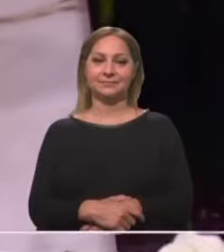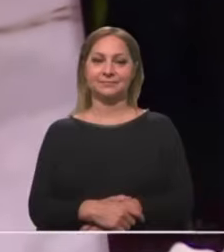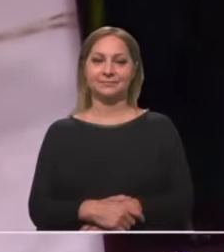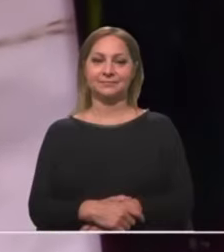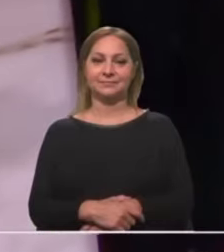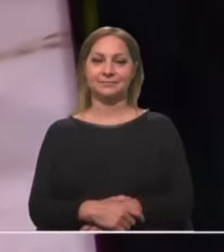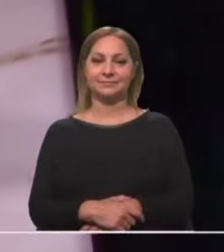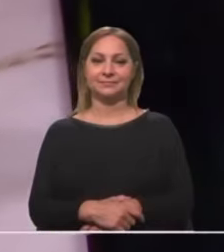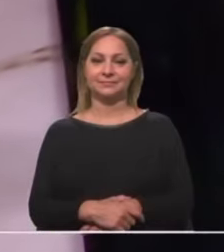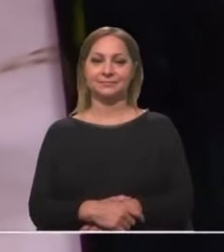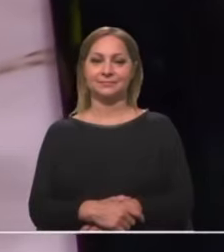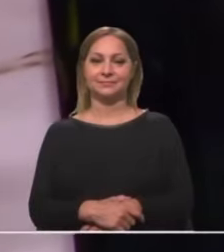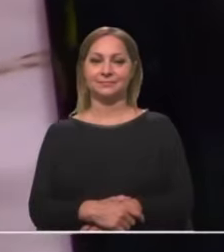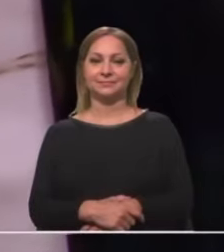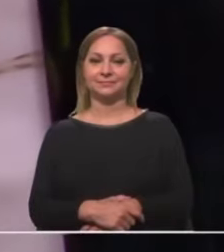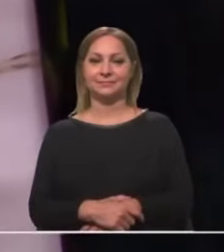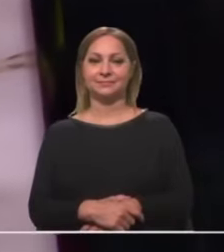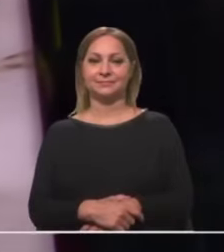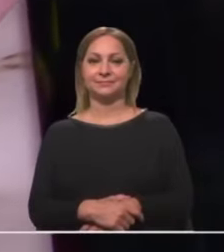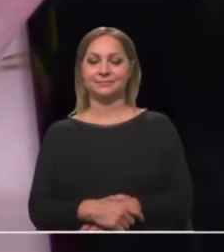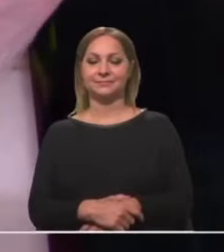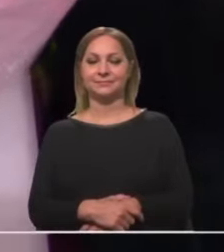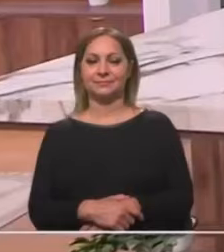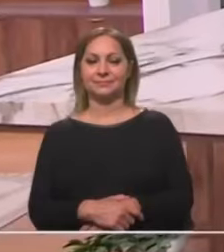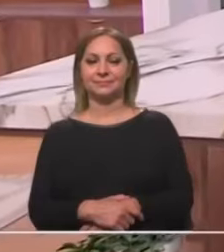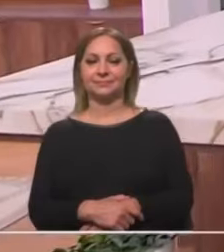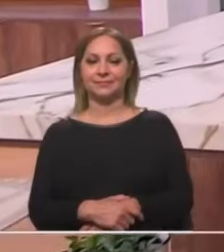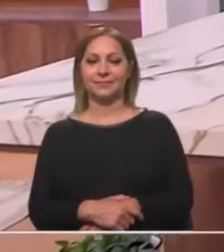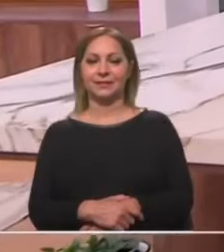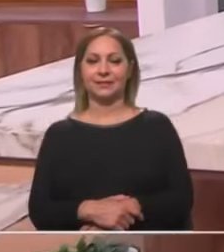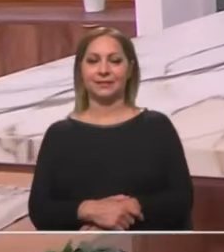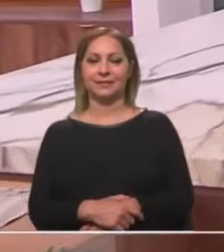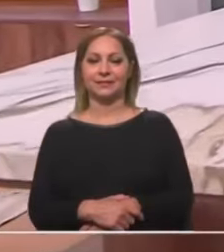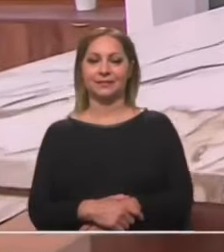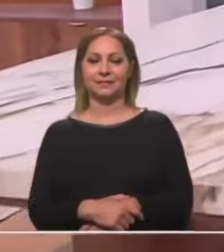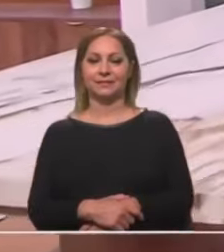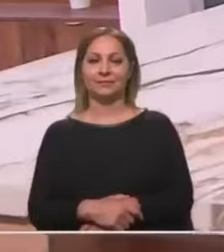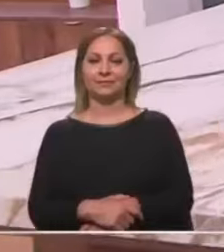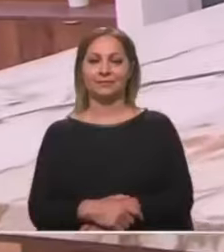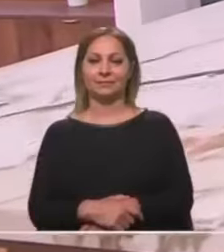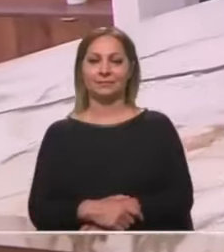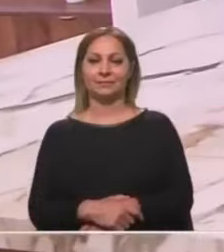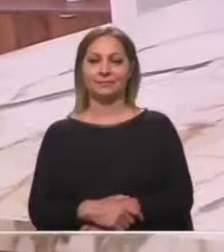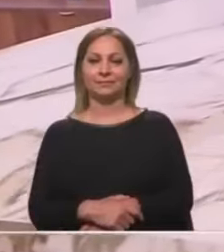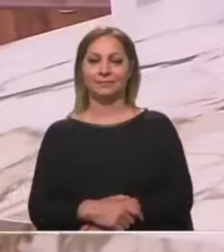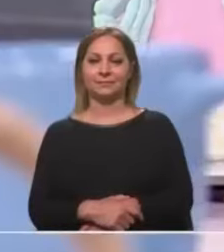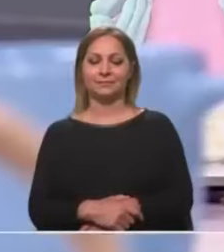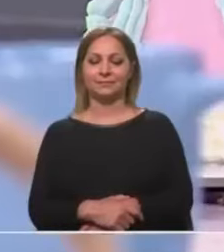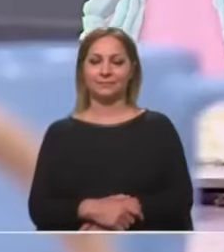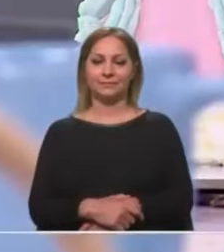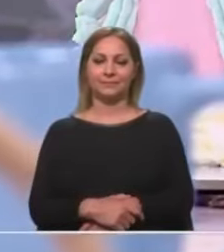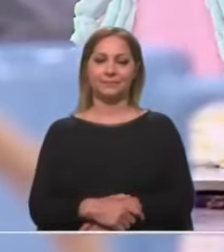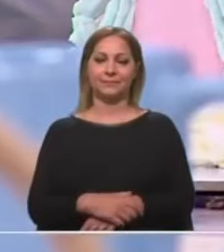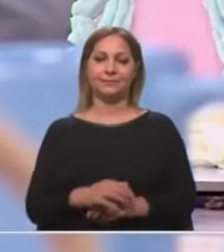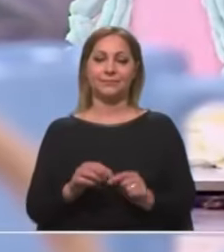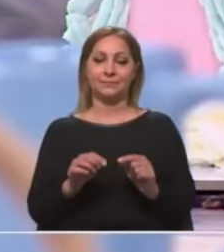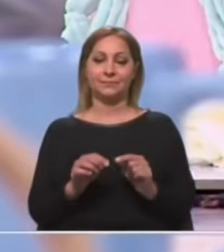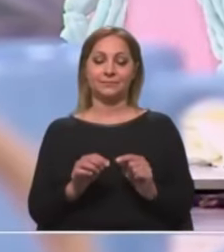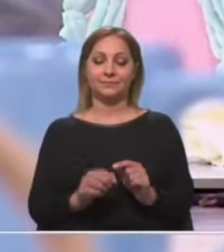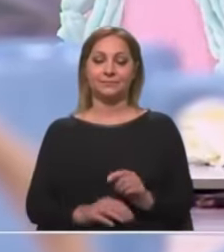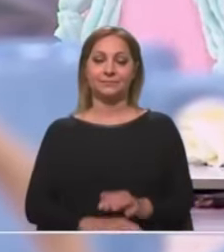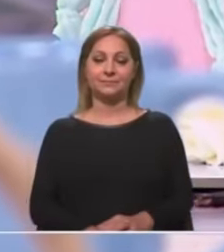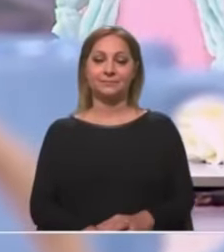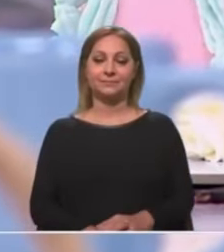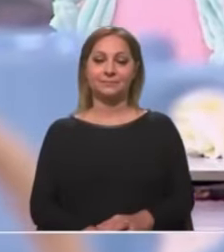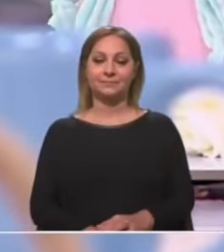foi? Estragaste? Saiu demais. Ai, estou entornado. Dá para tirar a pontinha com a pontinha do saco.